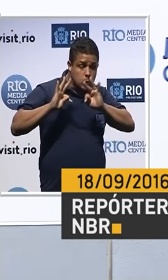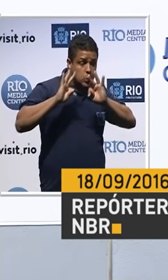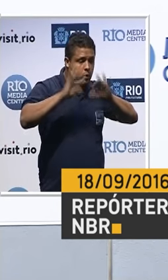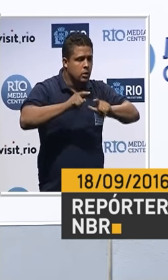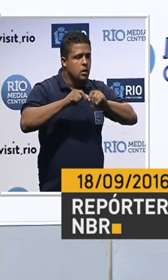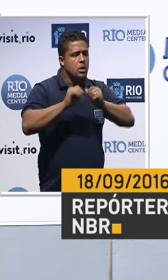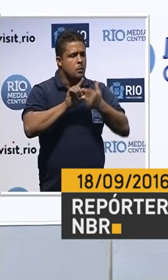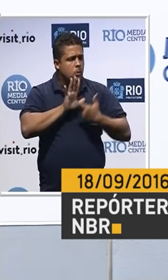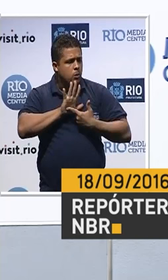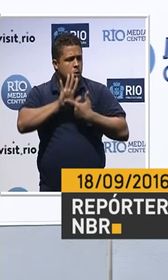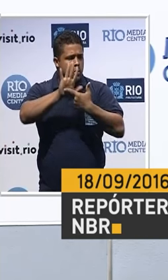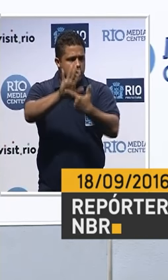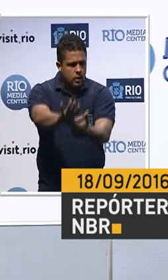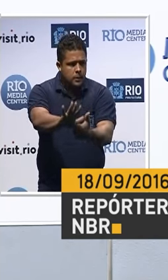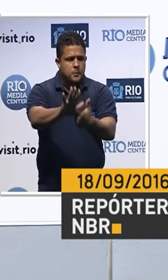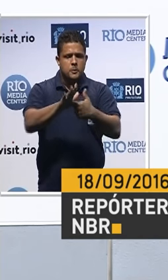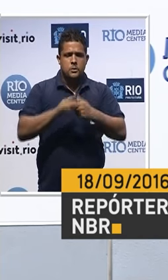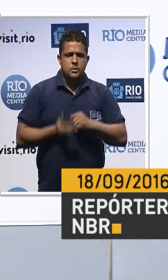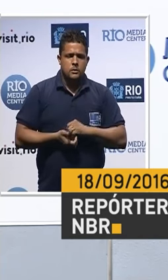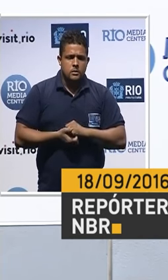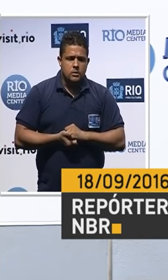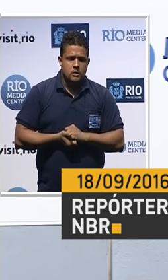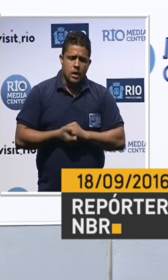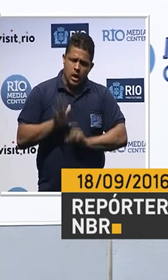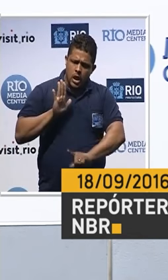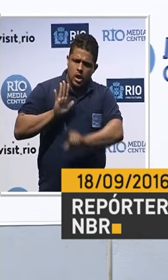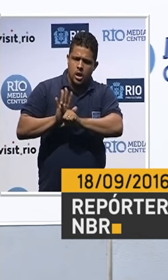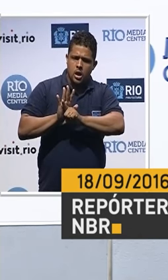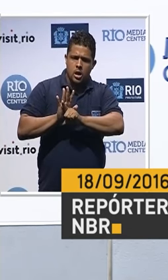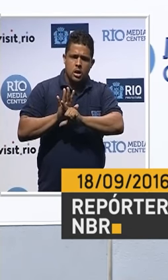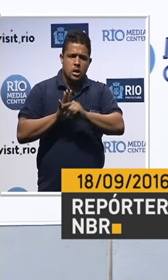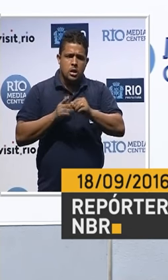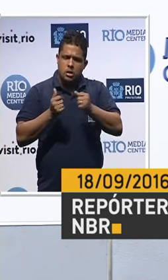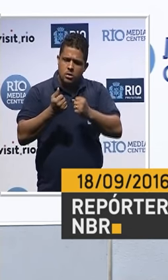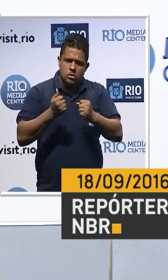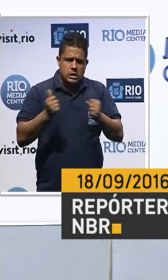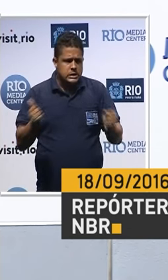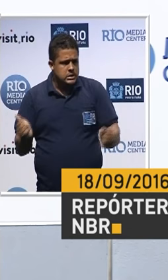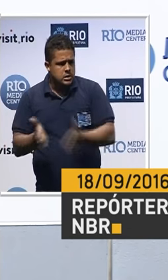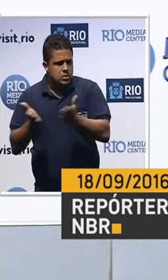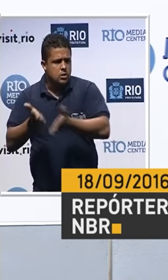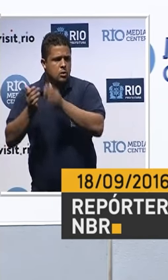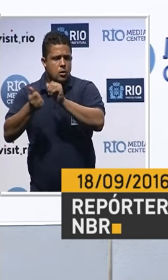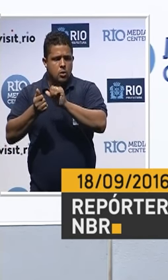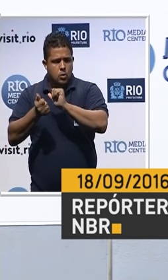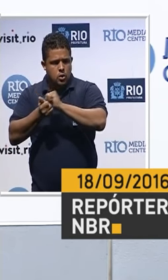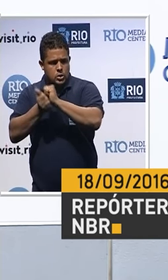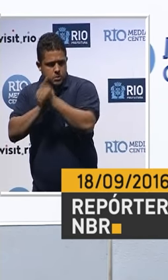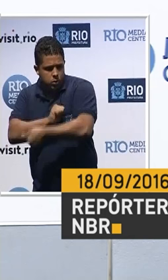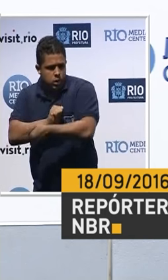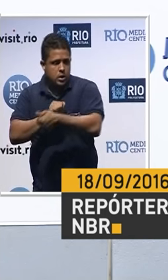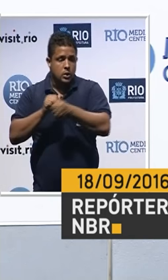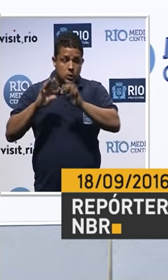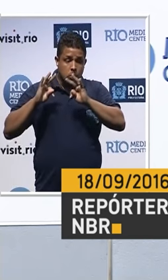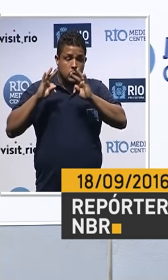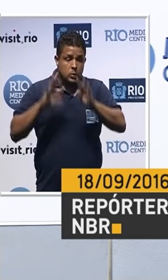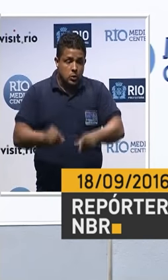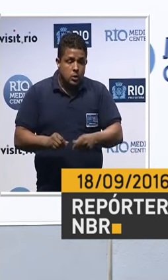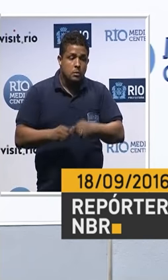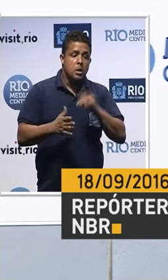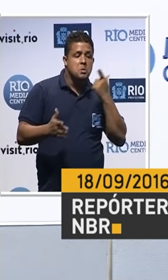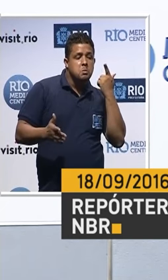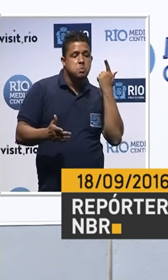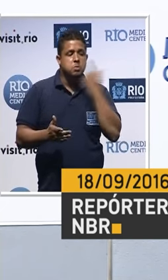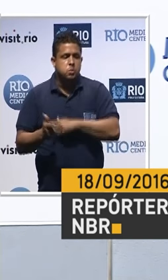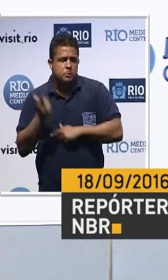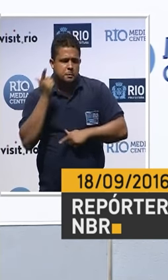de apresentação da lei de incentivo ao esporte para a iniciativa privada, para que a gente